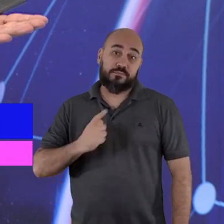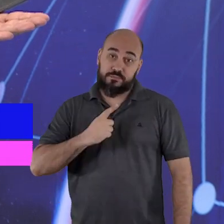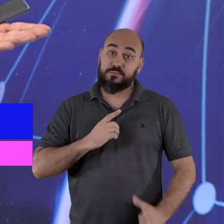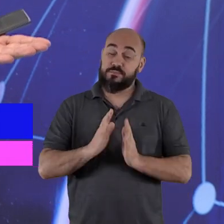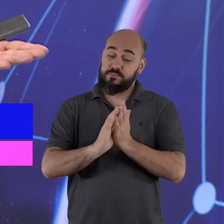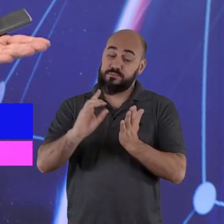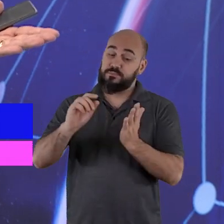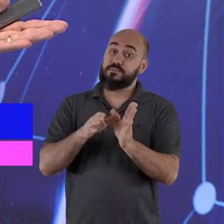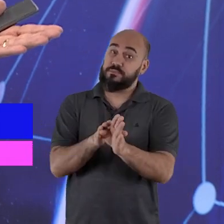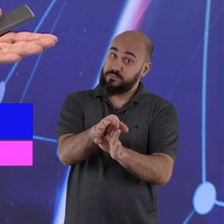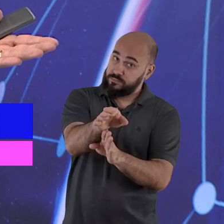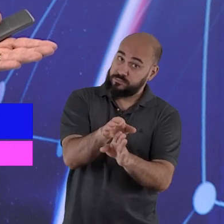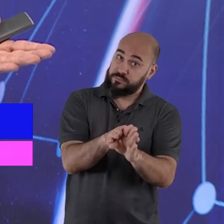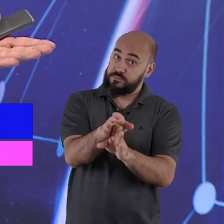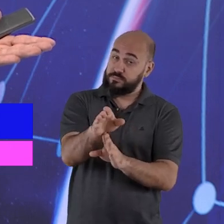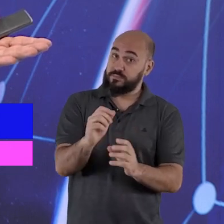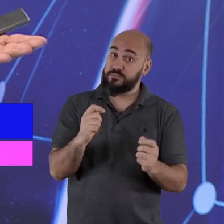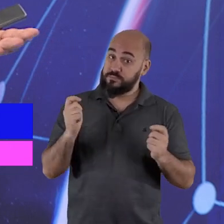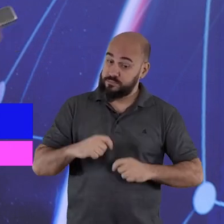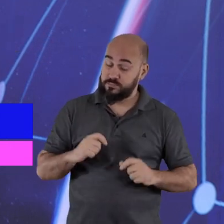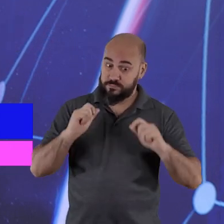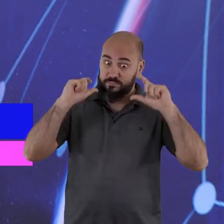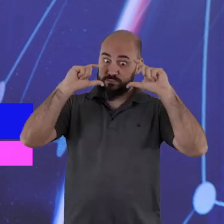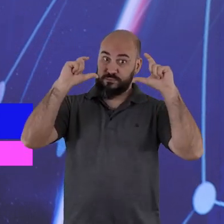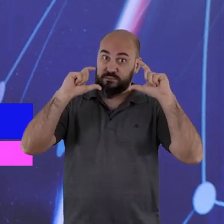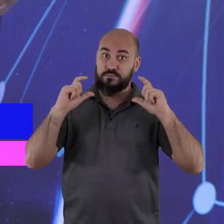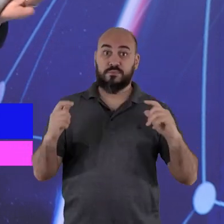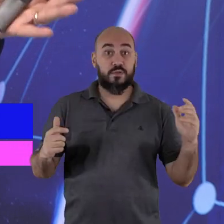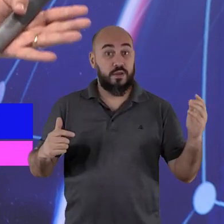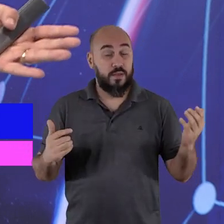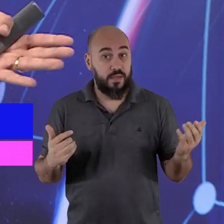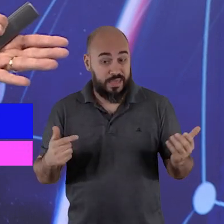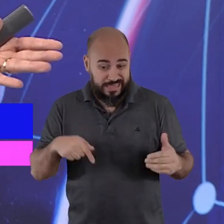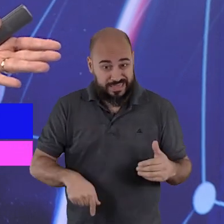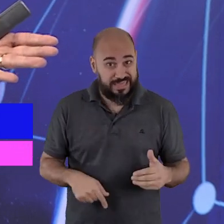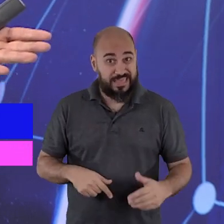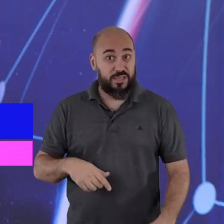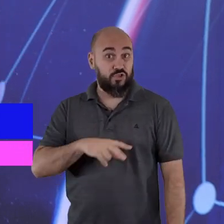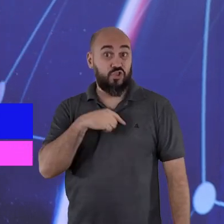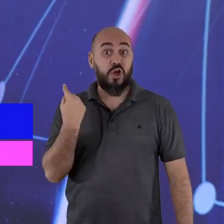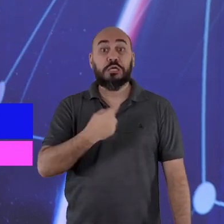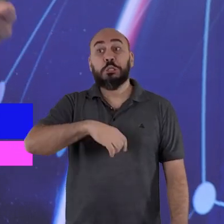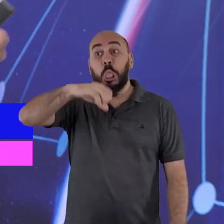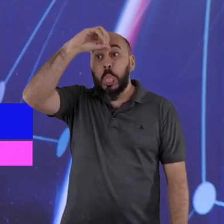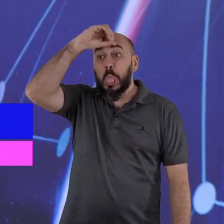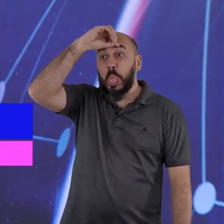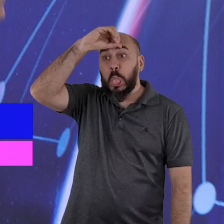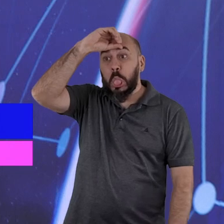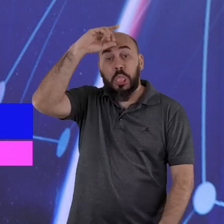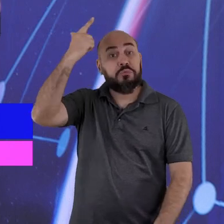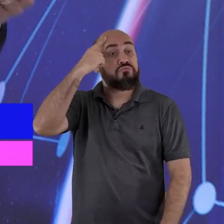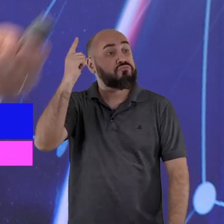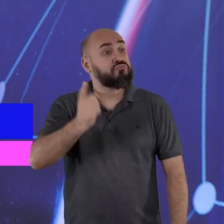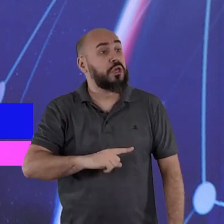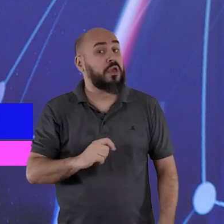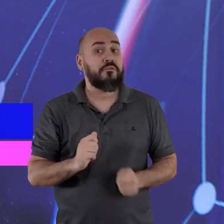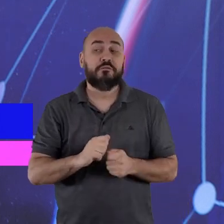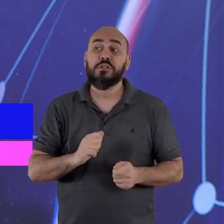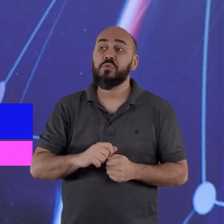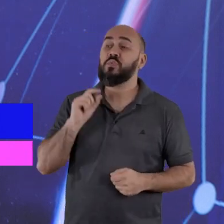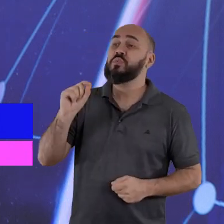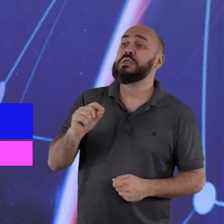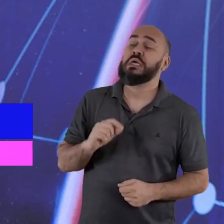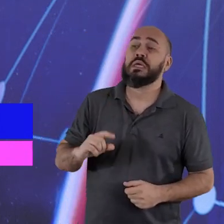não estamos neste mundo sem saber para onde ir, não estamos cegos diante das situações que estão à nossa